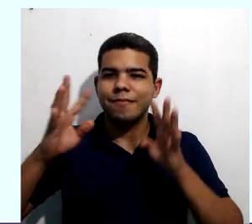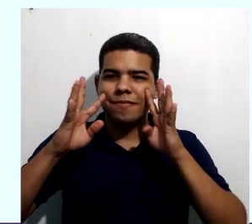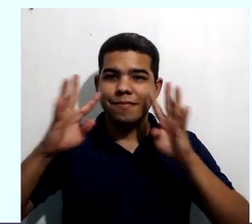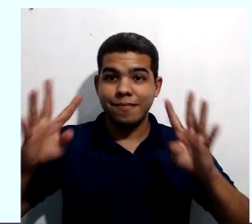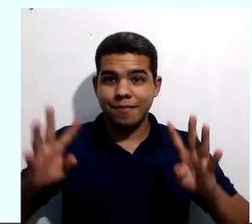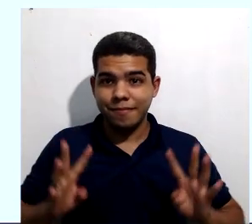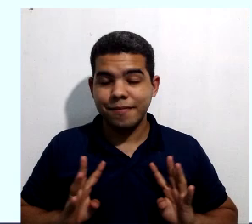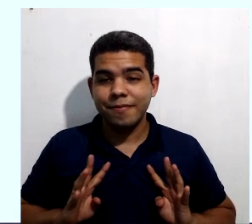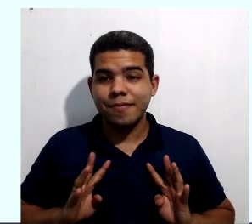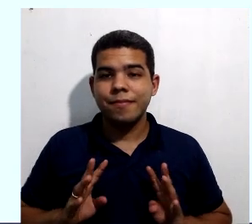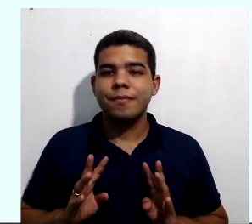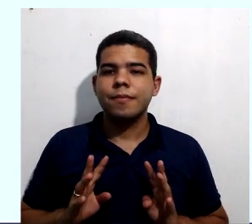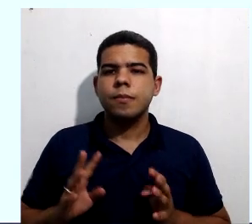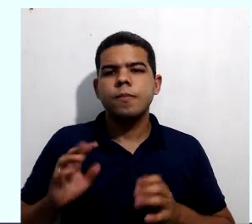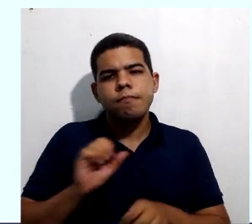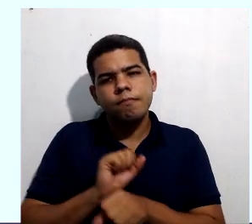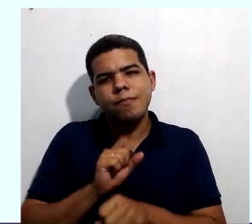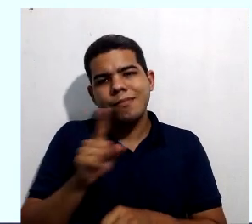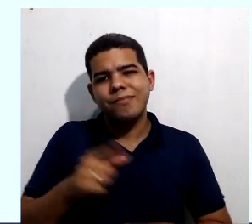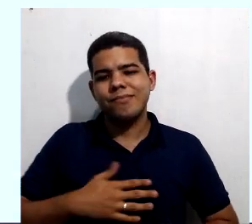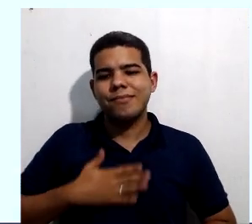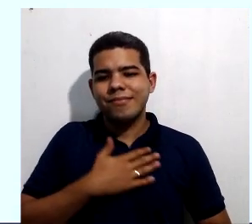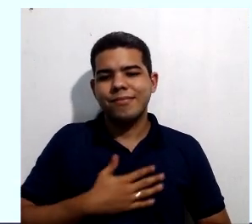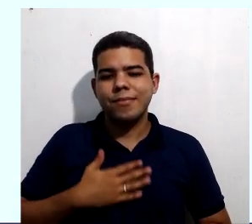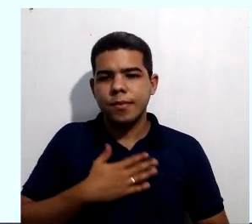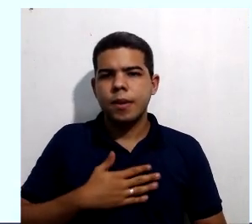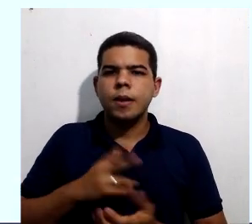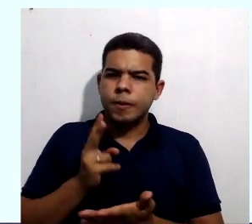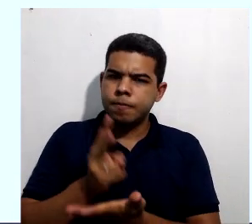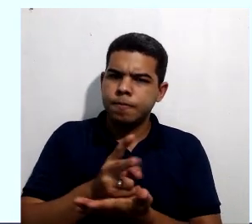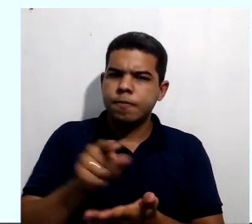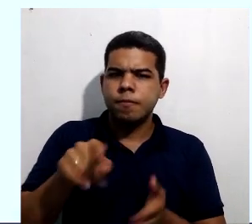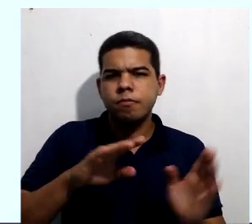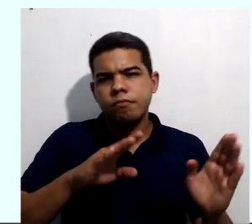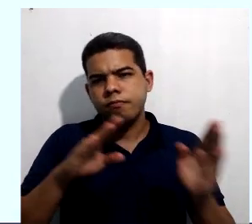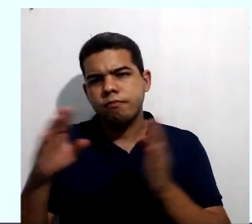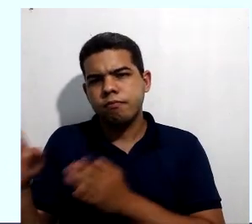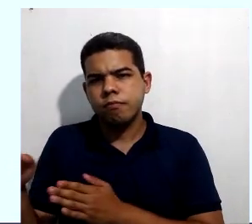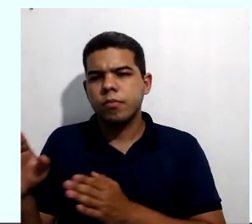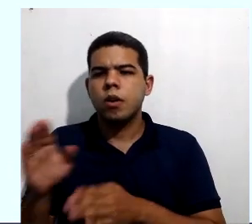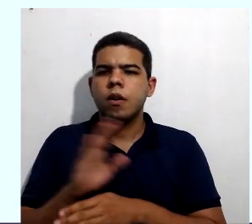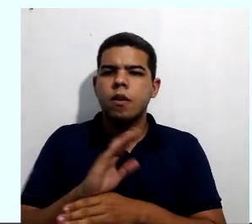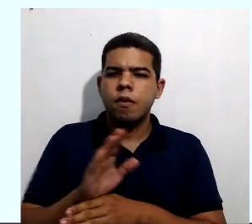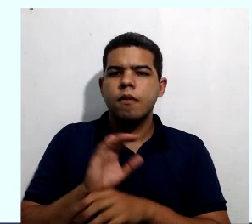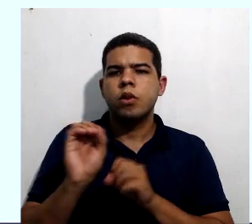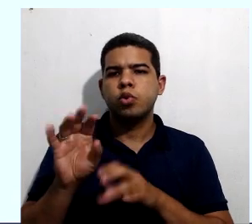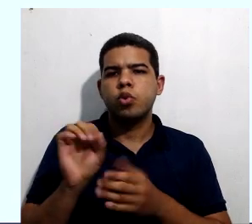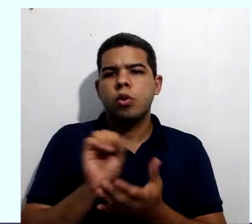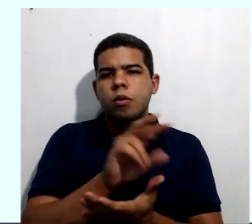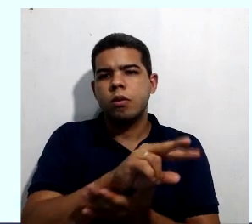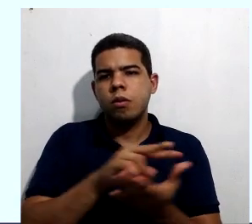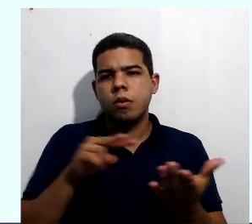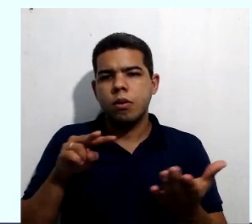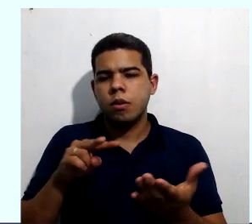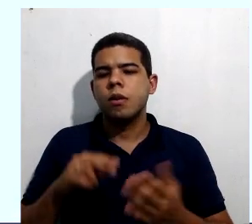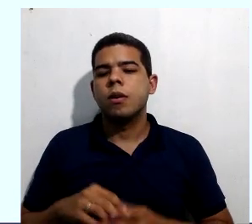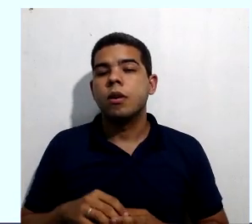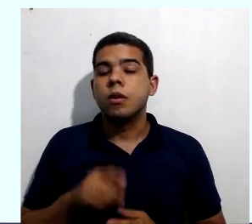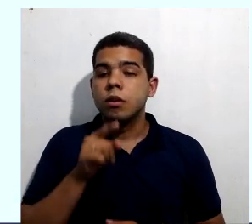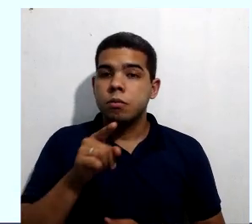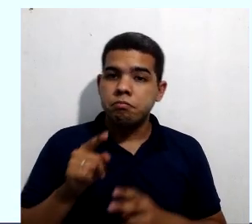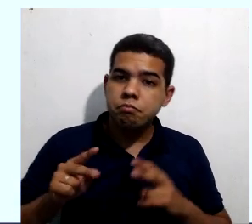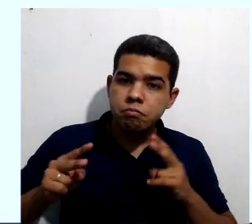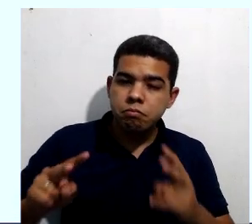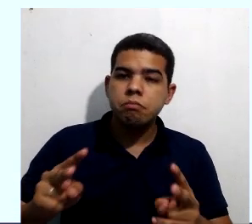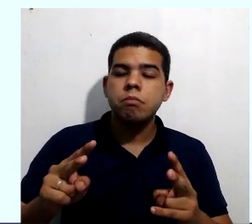Obrigado por terem assistido a essa aula. Espero que tenham gostado. Continuem assistindo aqui os vídeos e as aulas do